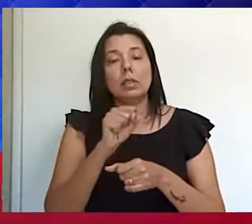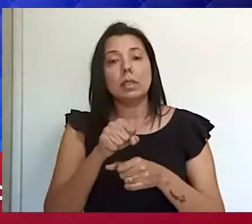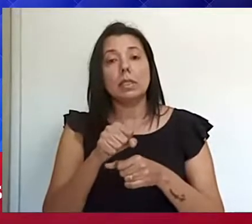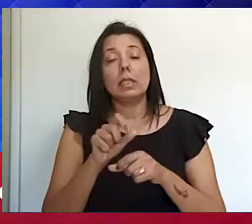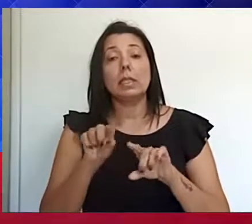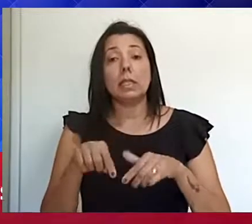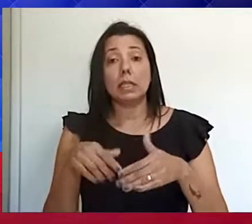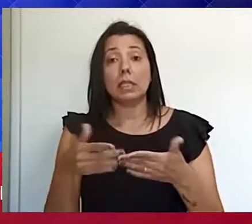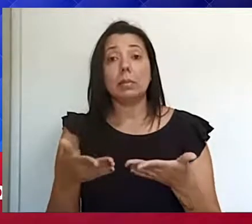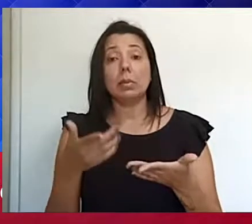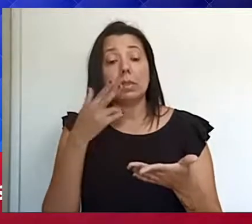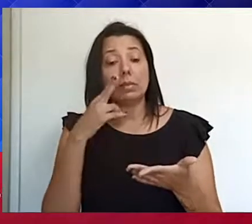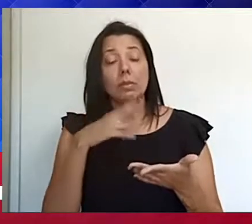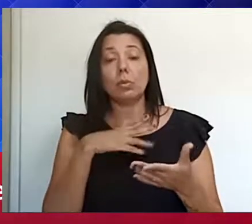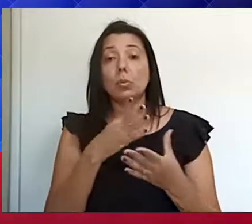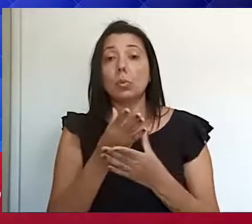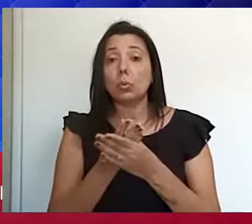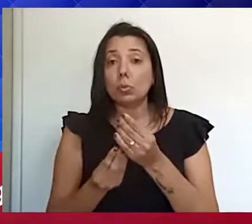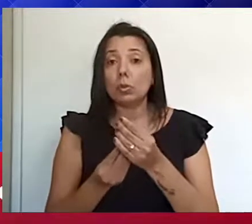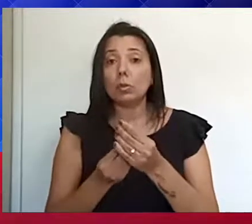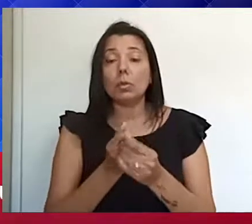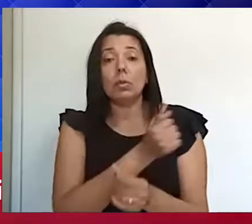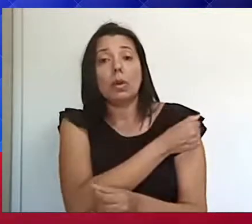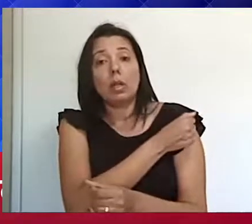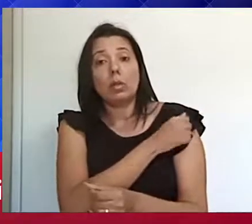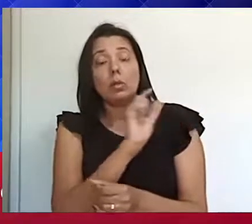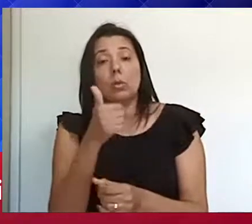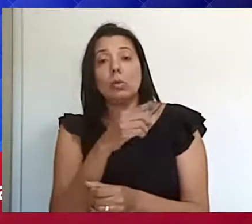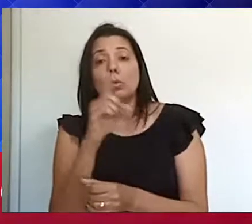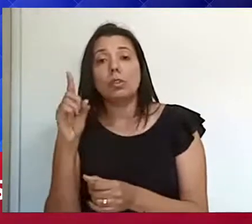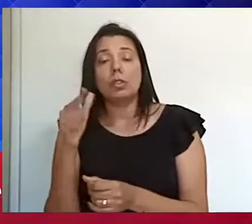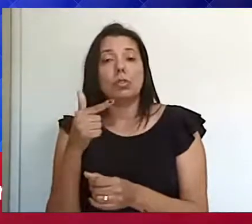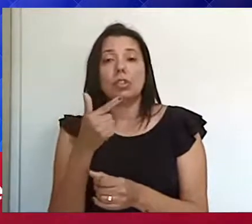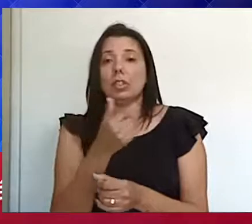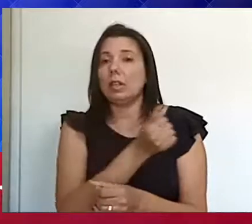sem os alunos, né? E no outro dia a gente não teria alunos, não teria mais